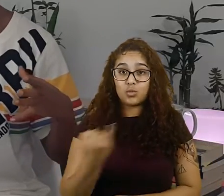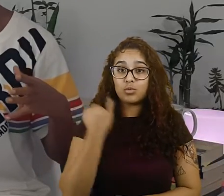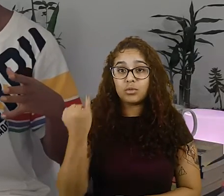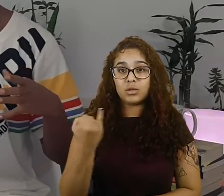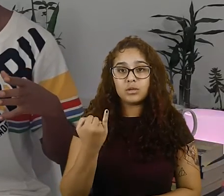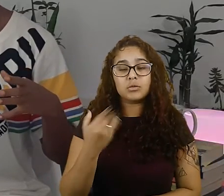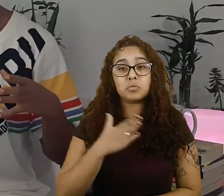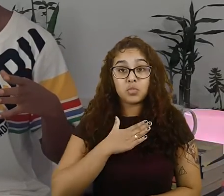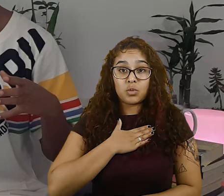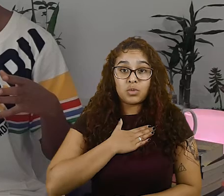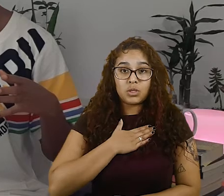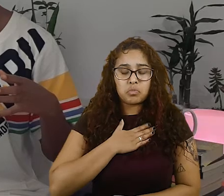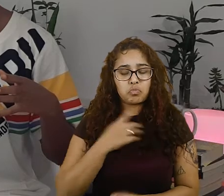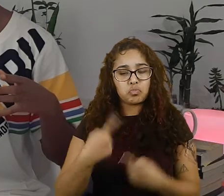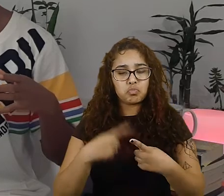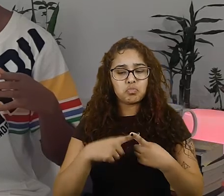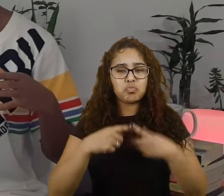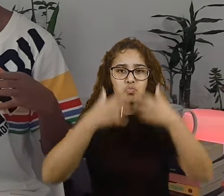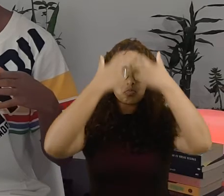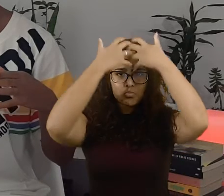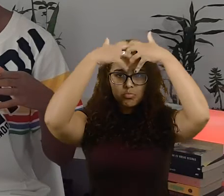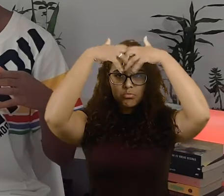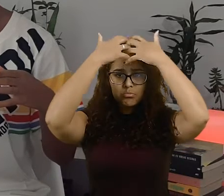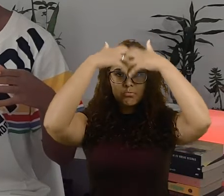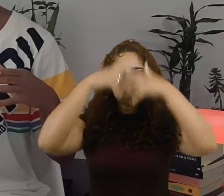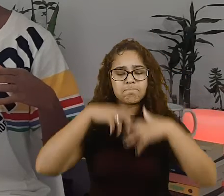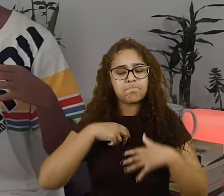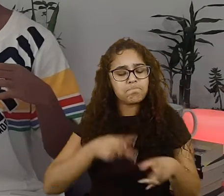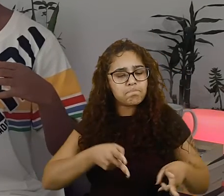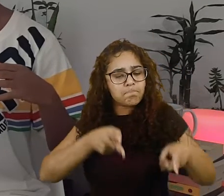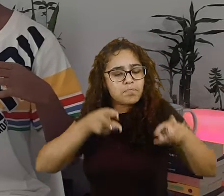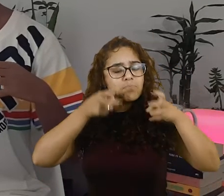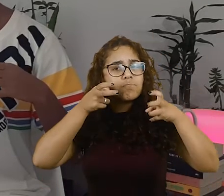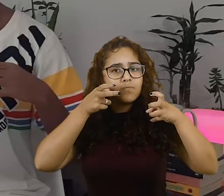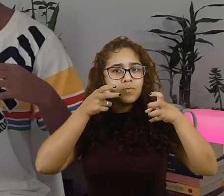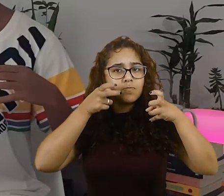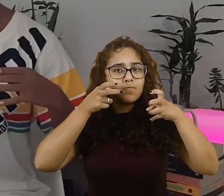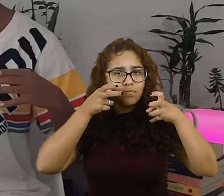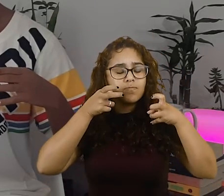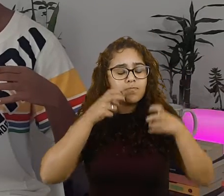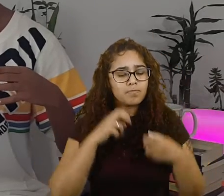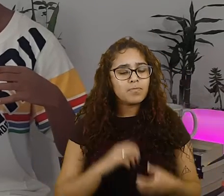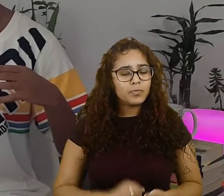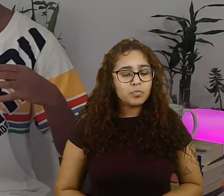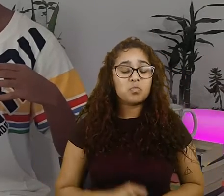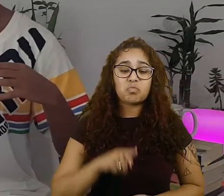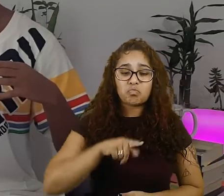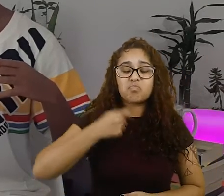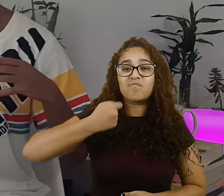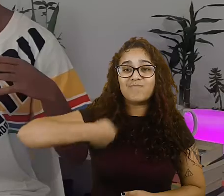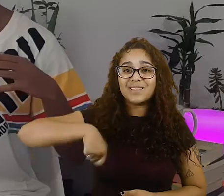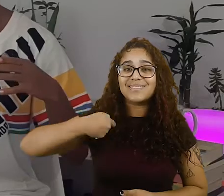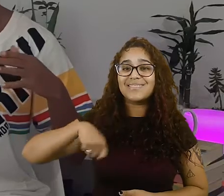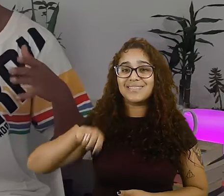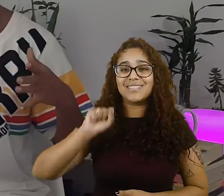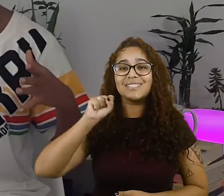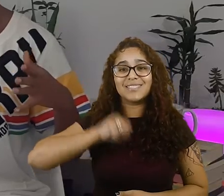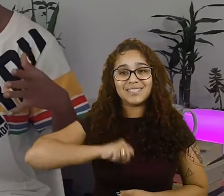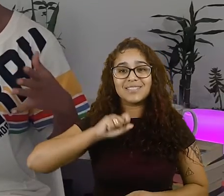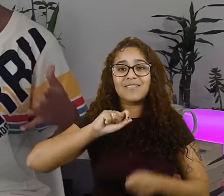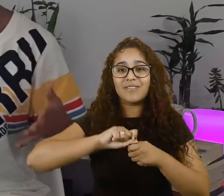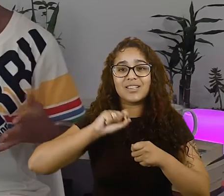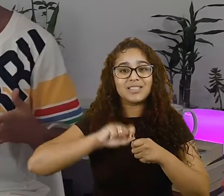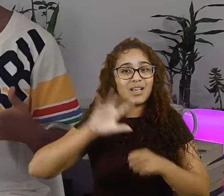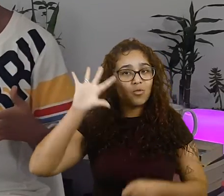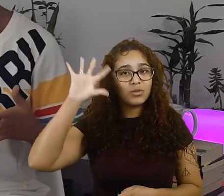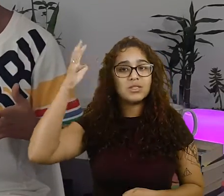cidades, foi muito importante para me dar esse olhar, né, de que era necessário